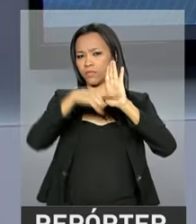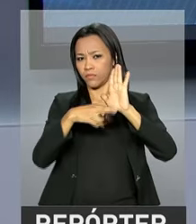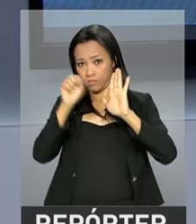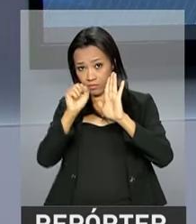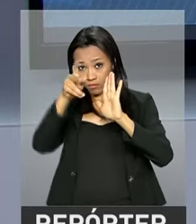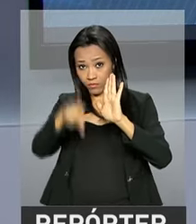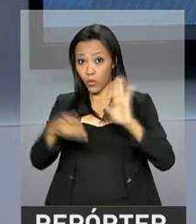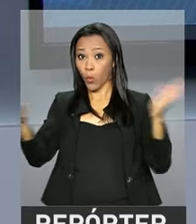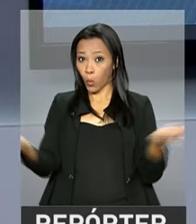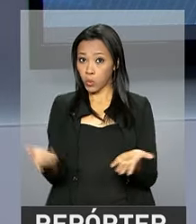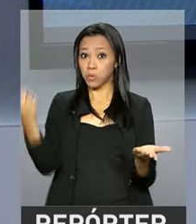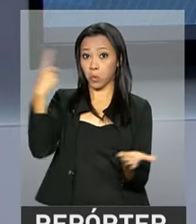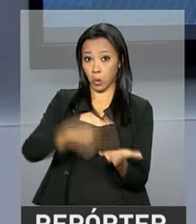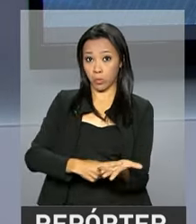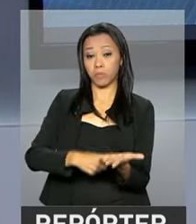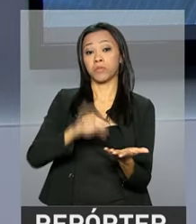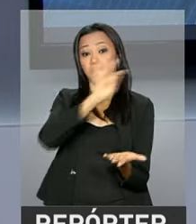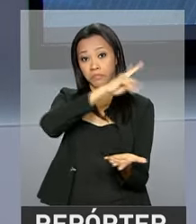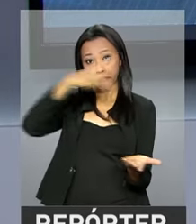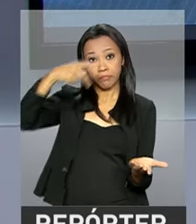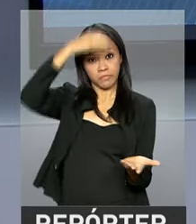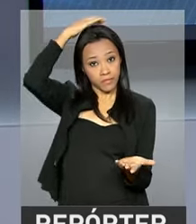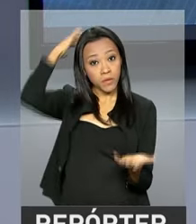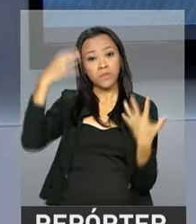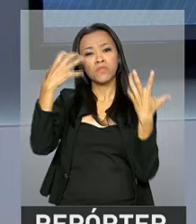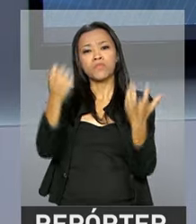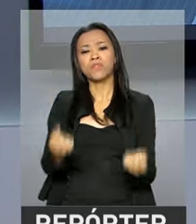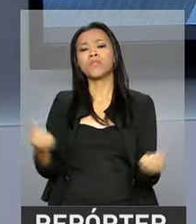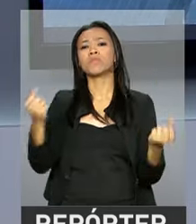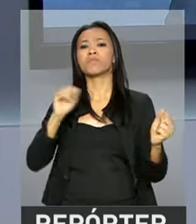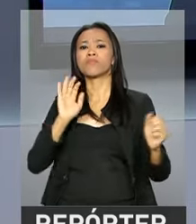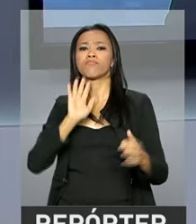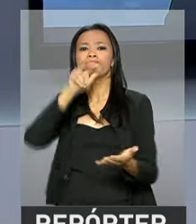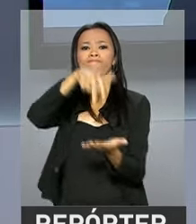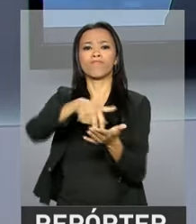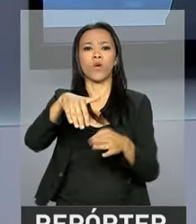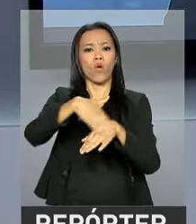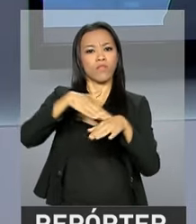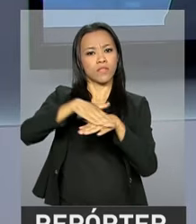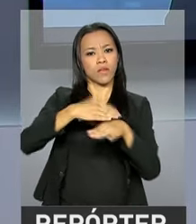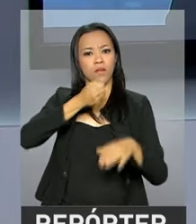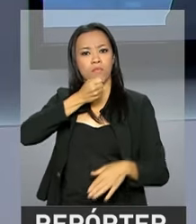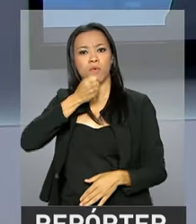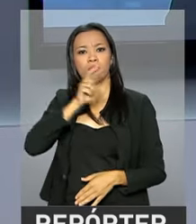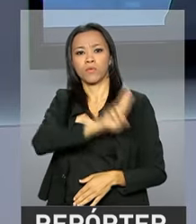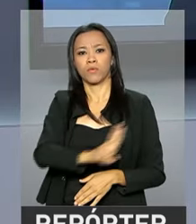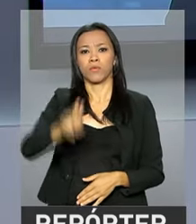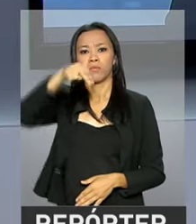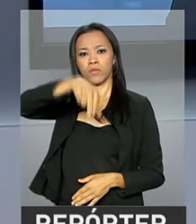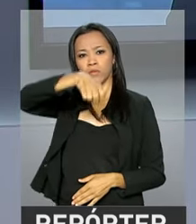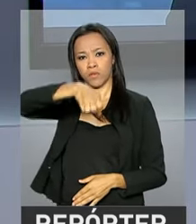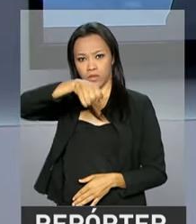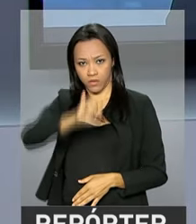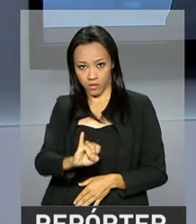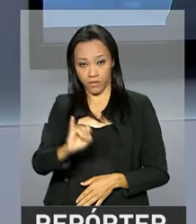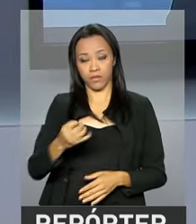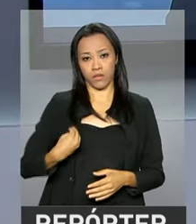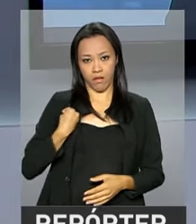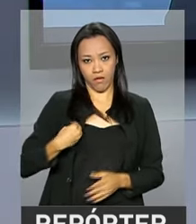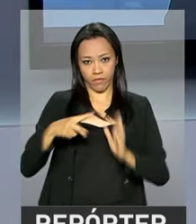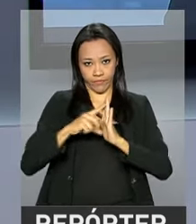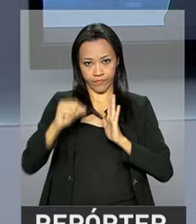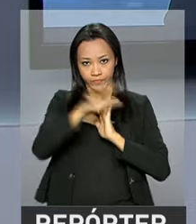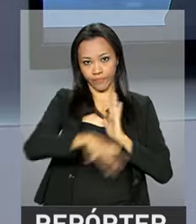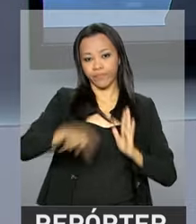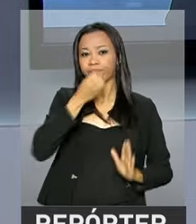está hoje na agenda do presidente Michel Temer. Vamos conversar com o repórter Ney Pereira, que traz os detalhes para a gente lá do Palácio do Planalto. Olá, Ney,